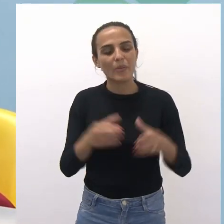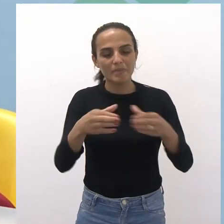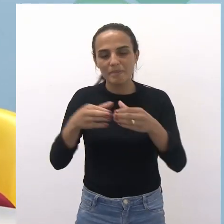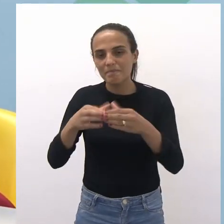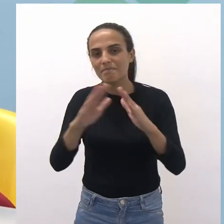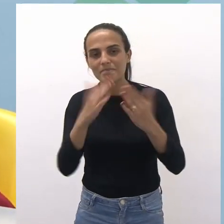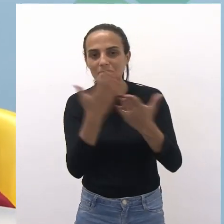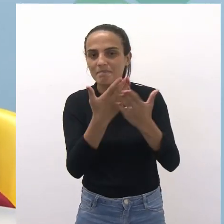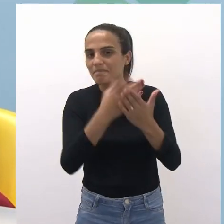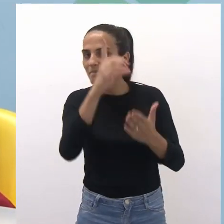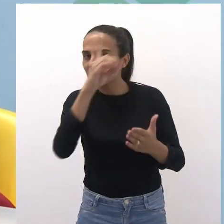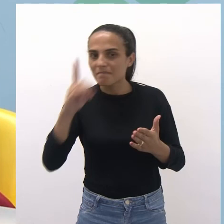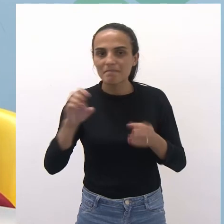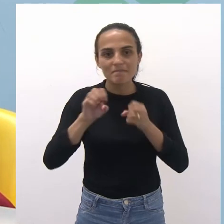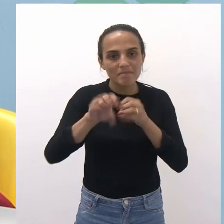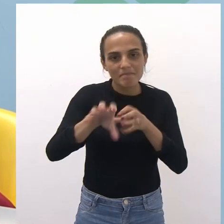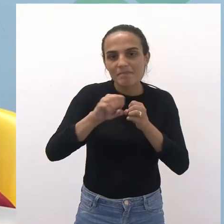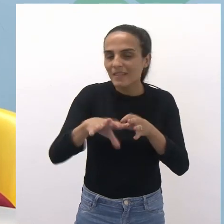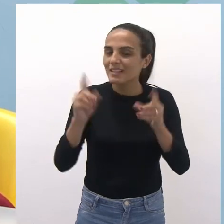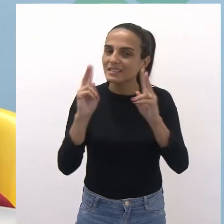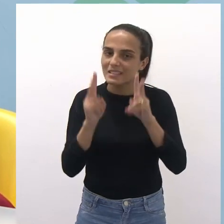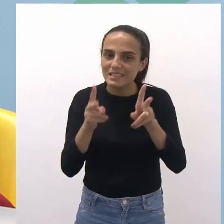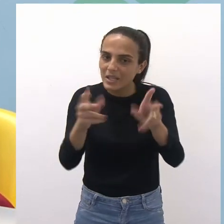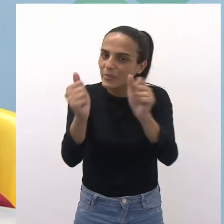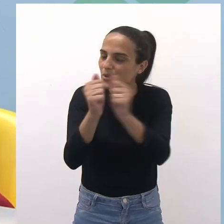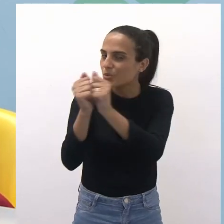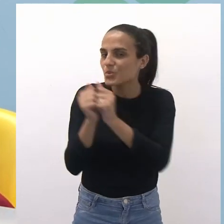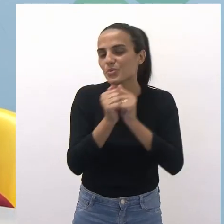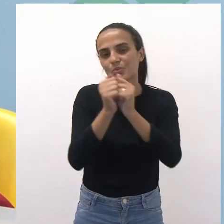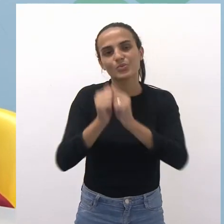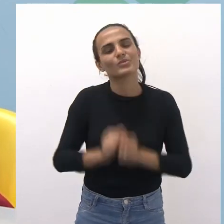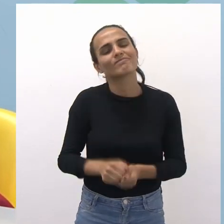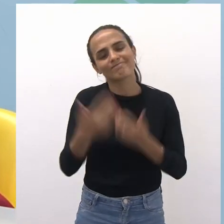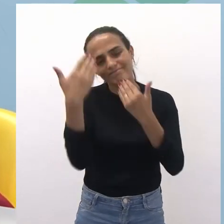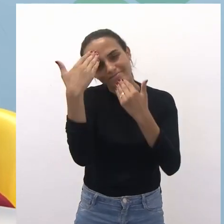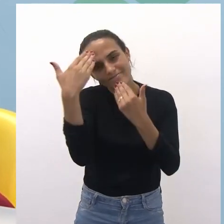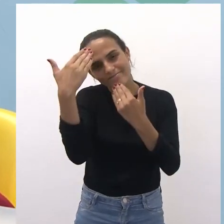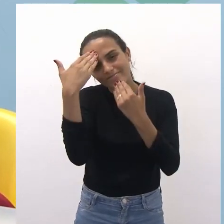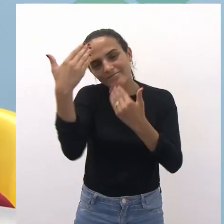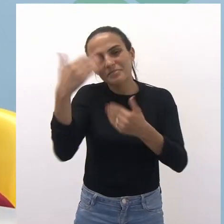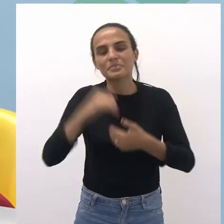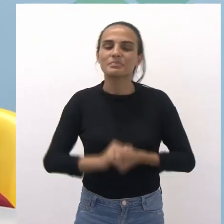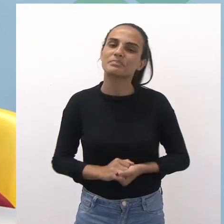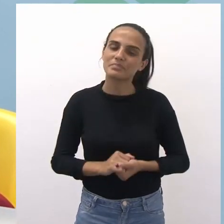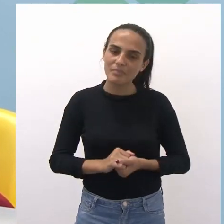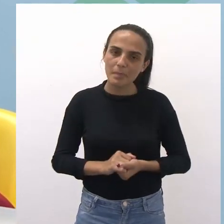das diretorias de ensino que estão sempre presentes conosco. Então, muito obrigada, pessoal, pela